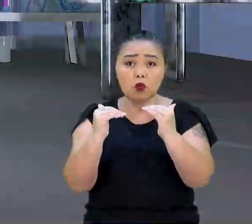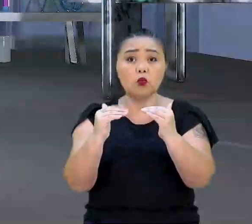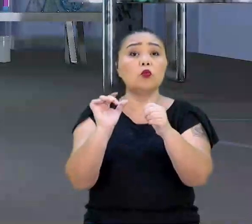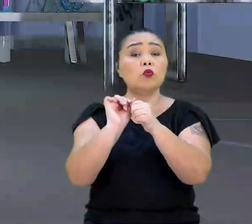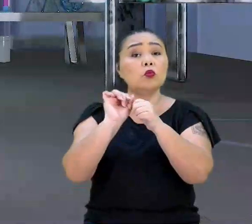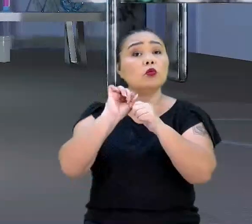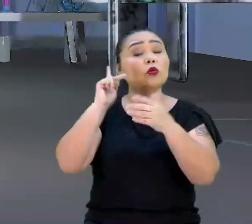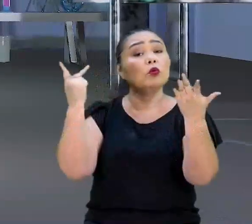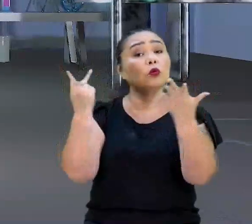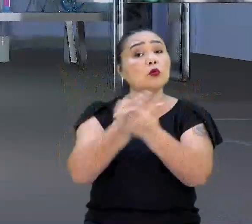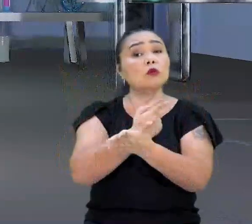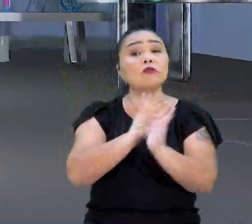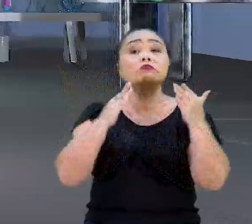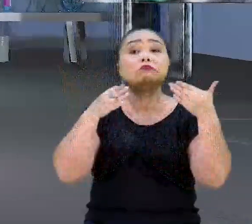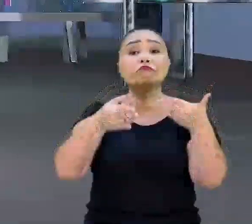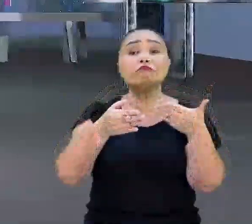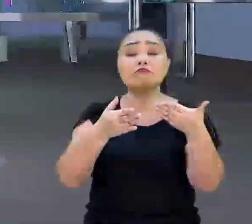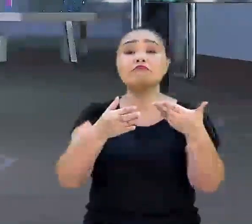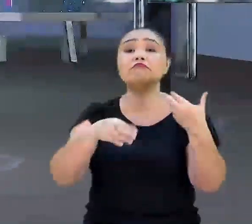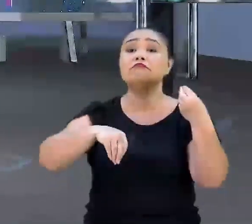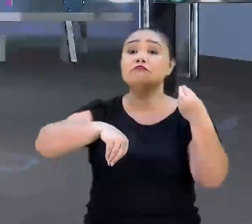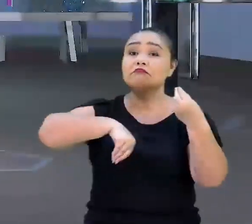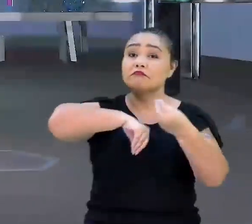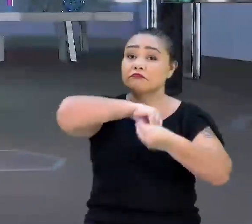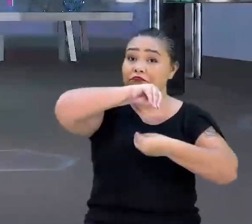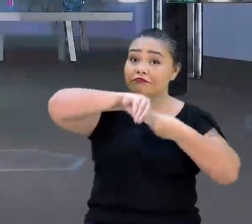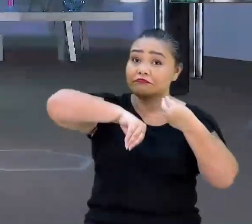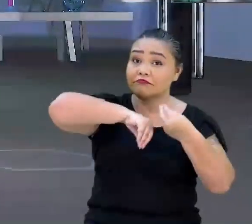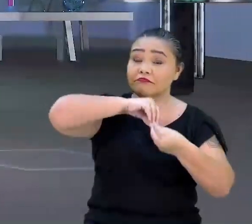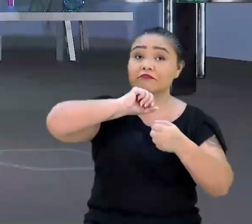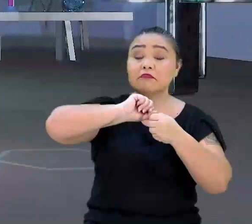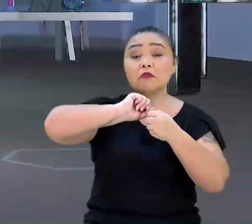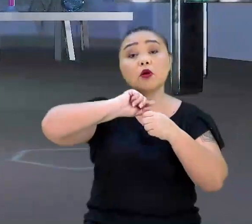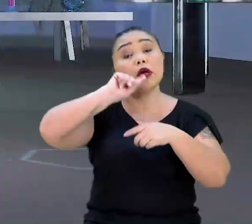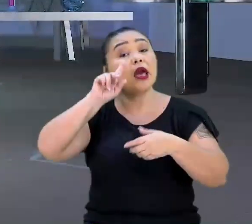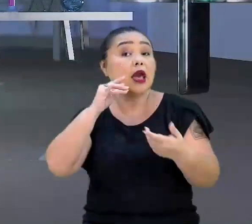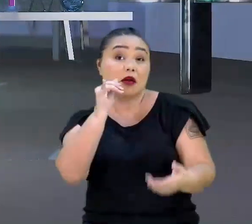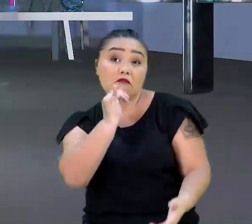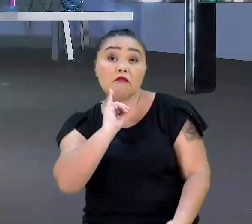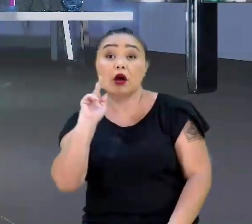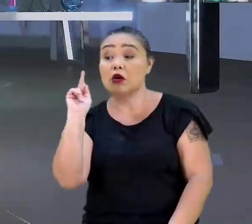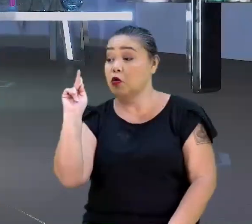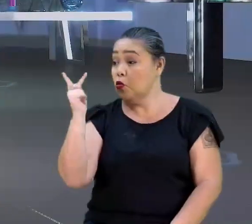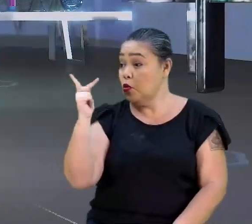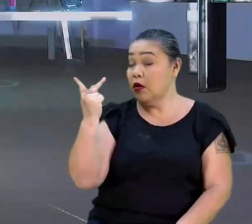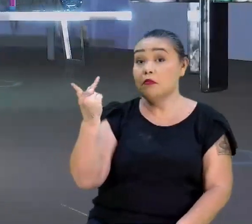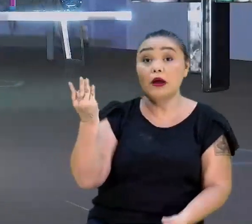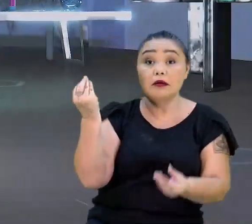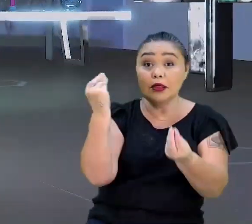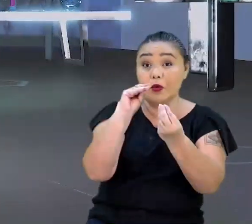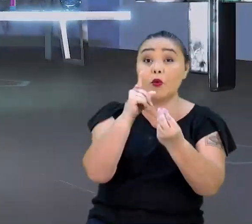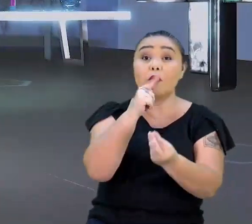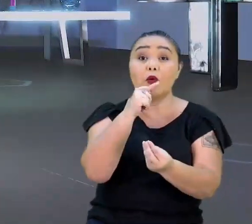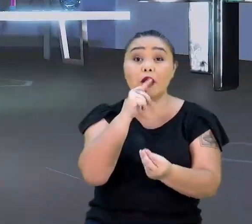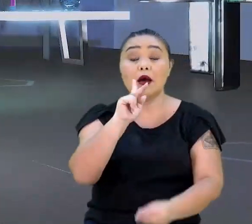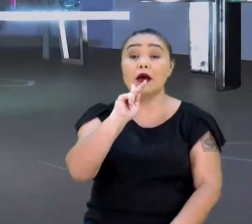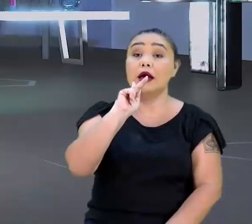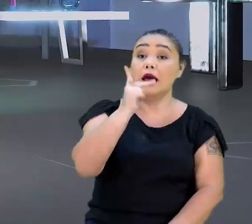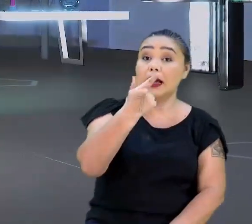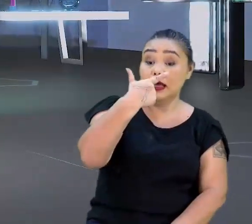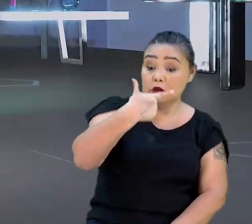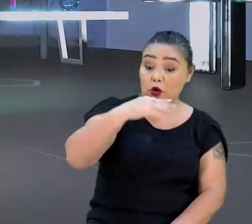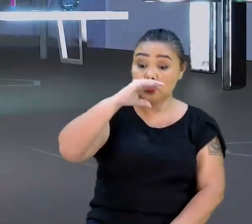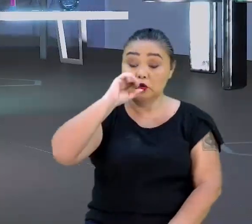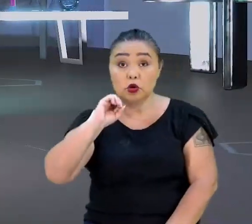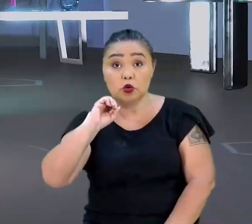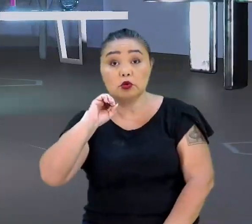para que ocorra uma determinada reação, como é o caso do hidrogênio para formar lá a água, H2O, né?